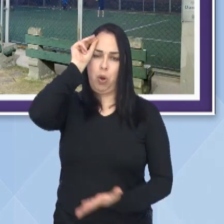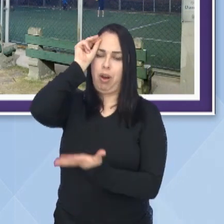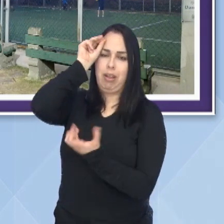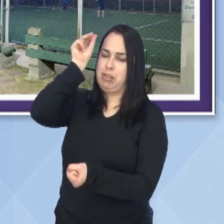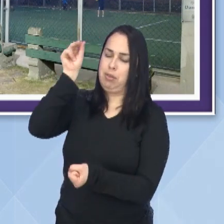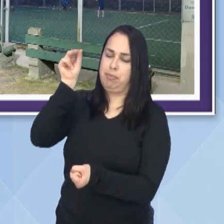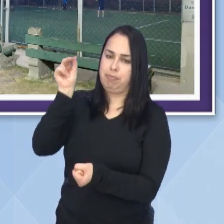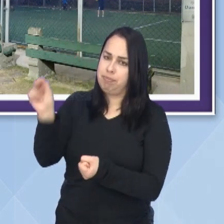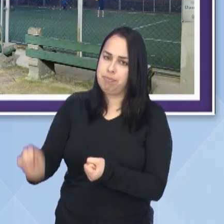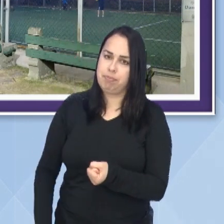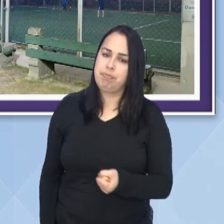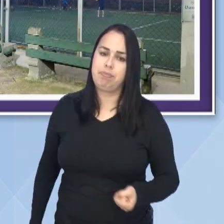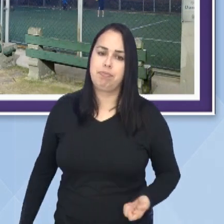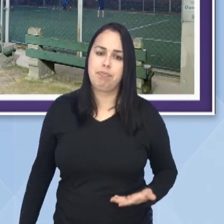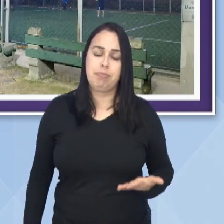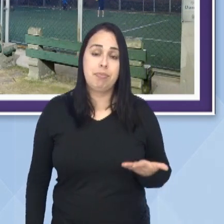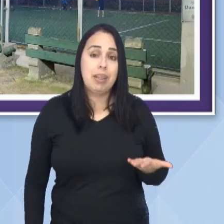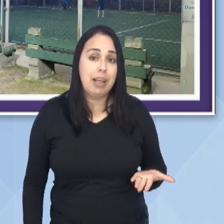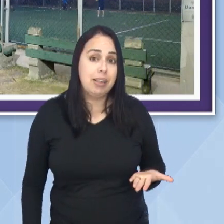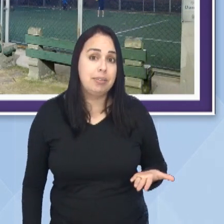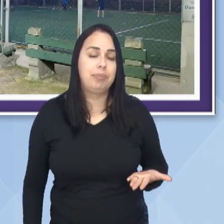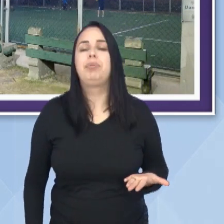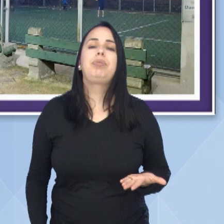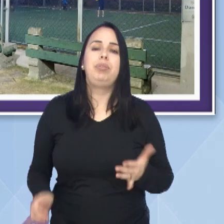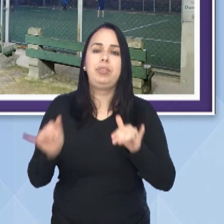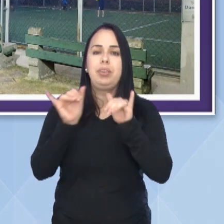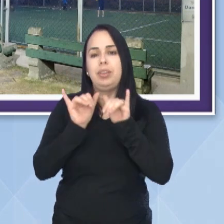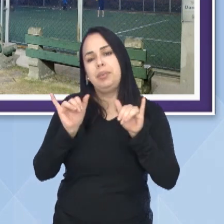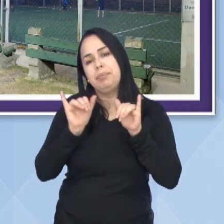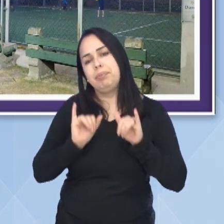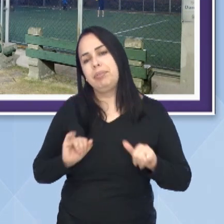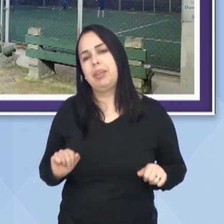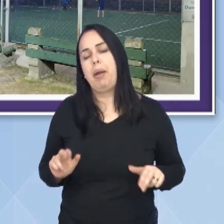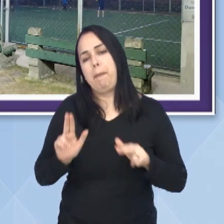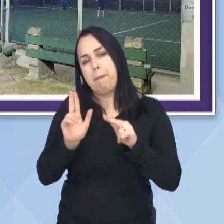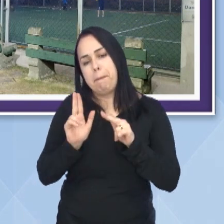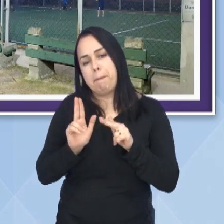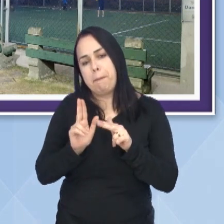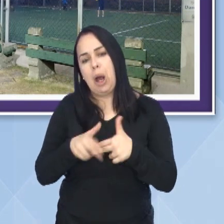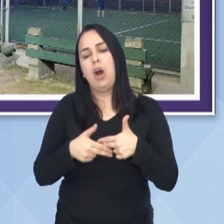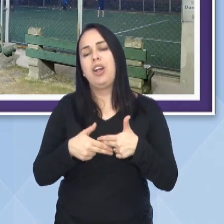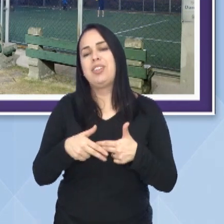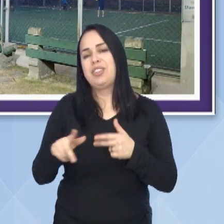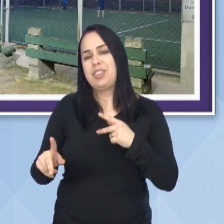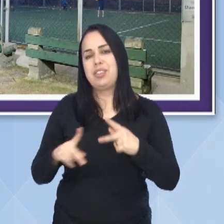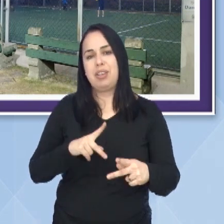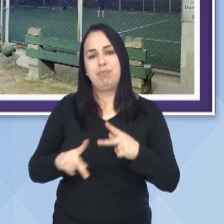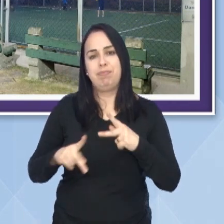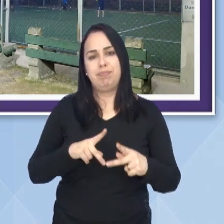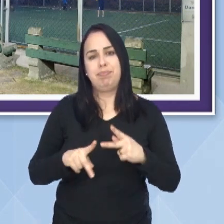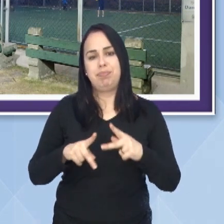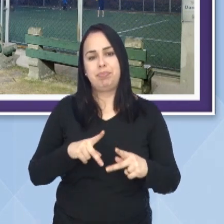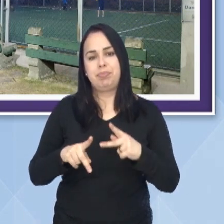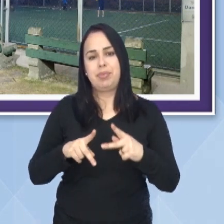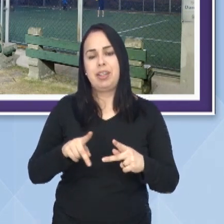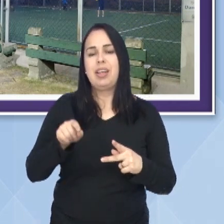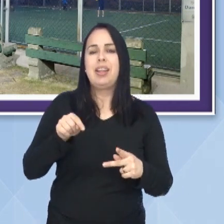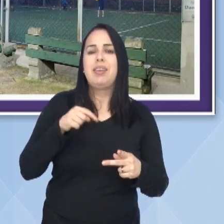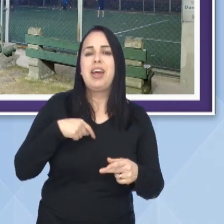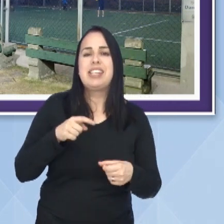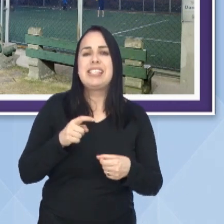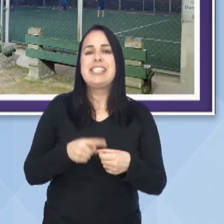foram embora. Mas aí eu digo, por isso que São José não é a